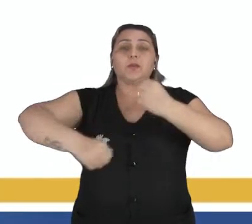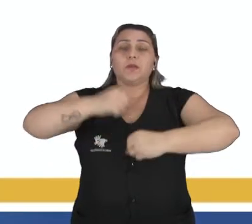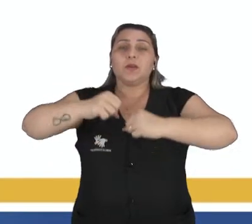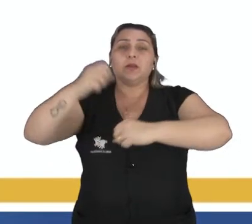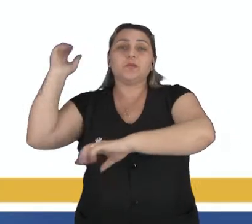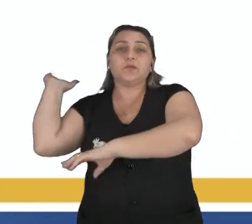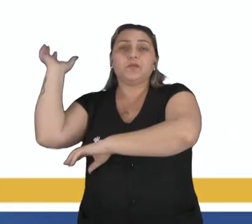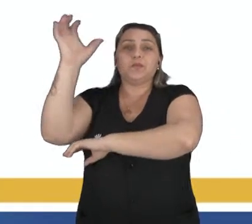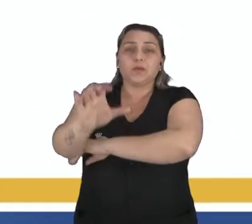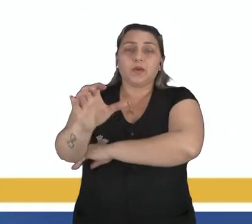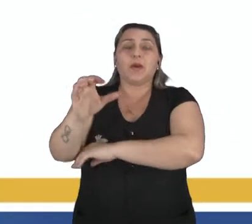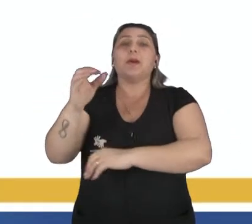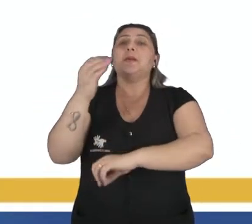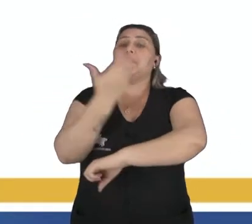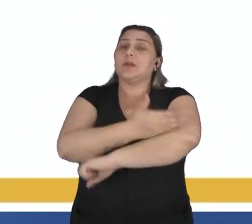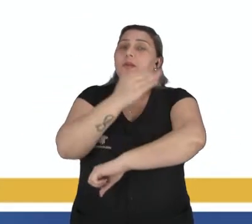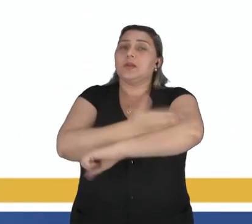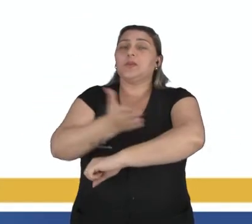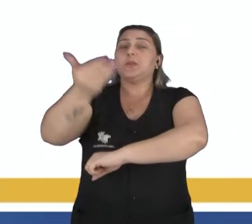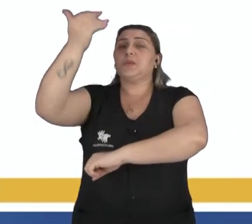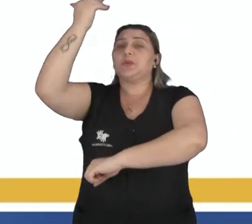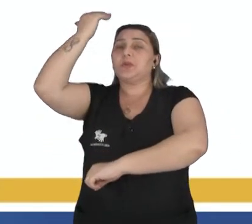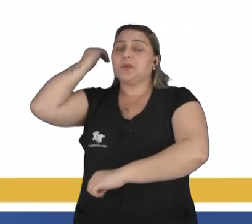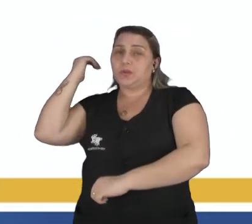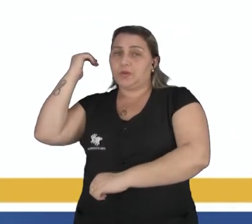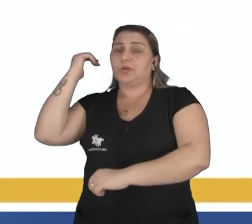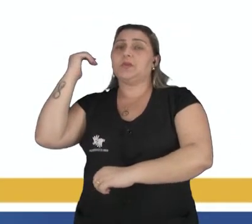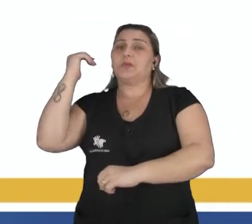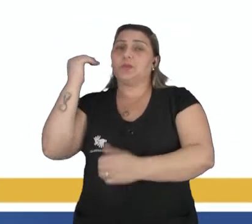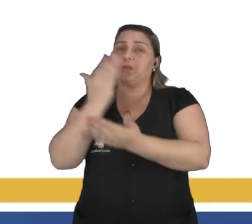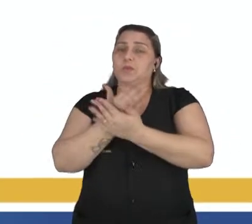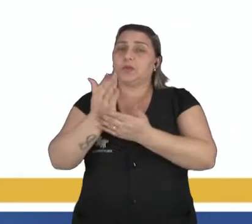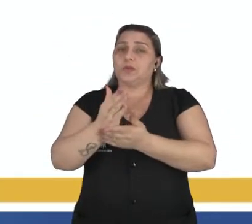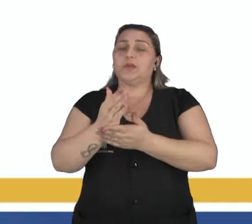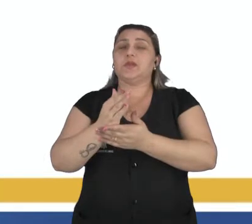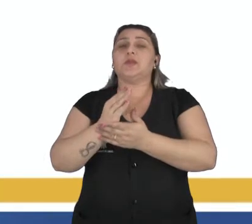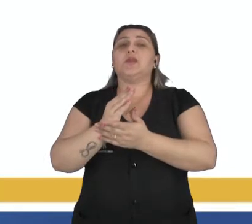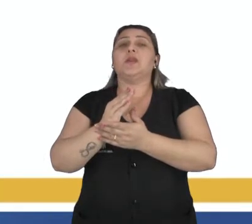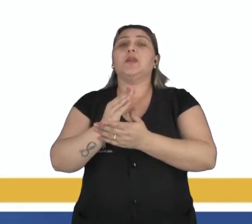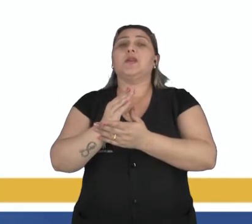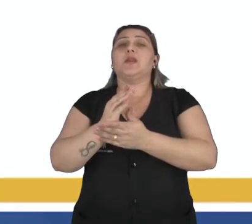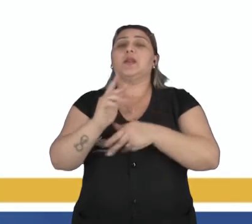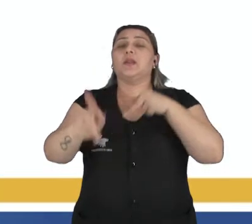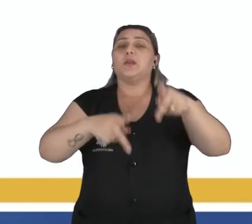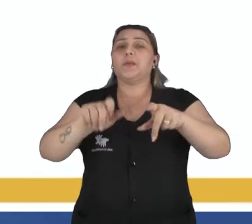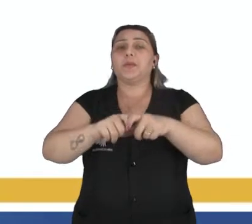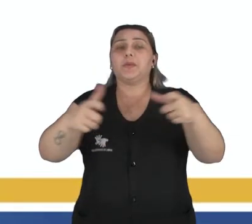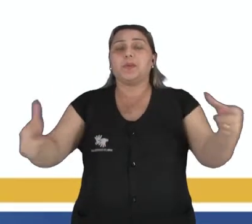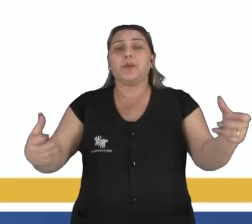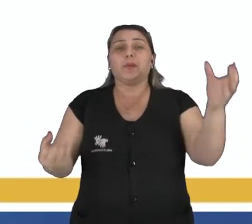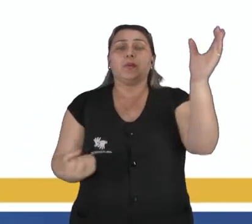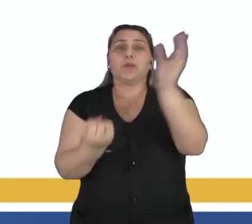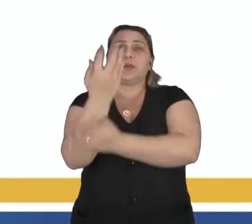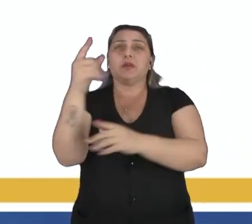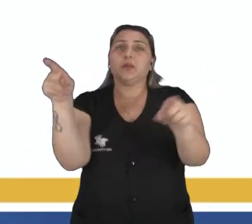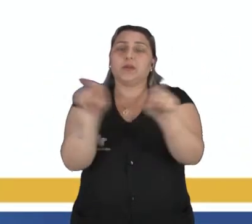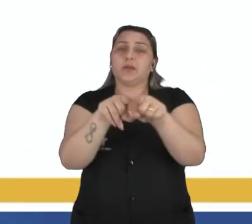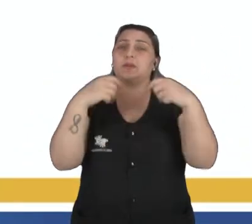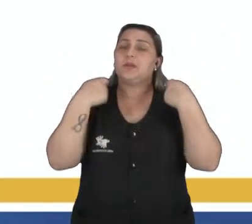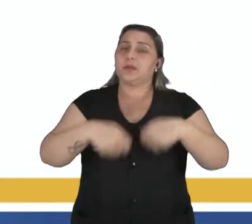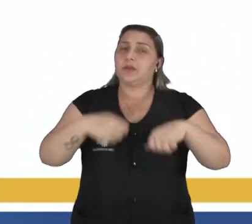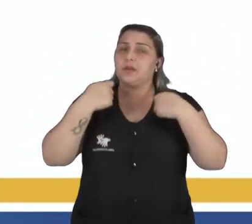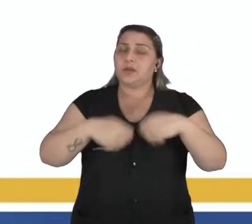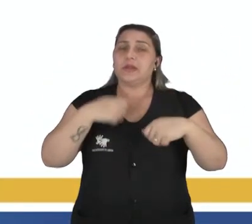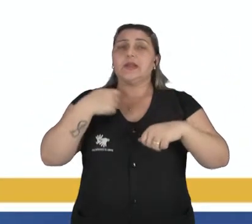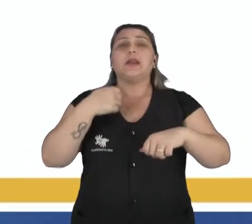e arremessar. Praticado desde os tempos que remontam ao início da nossa civilização, originou-se da